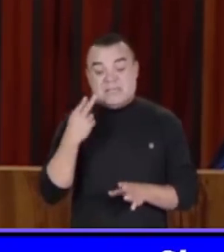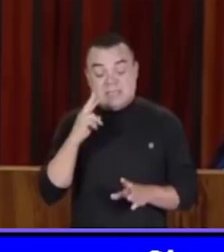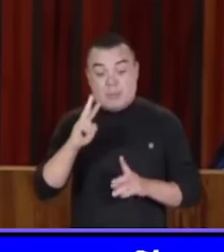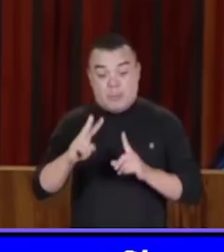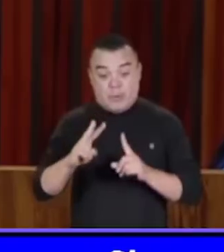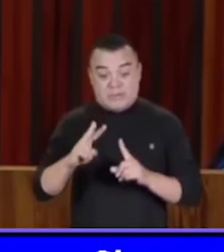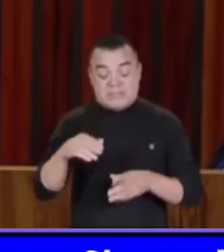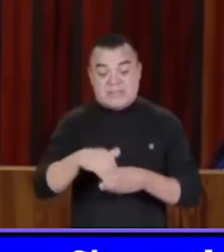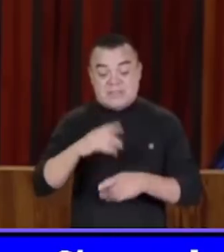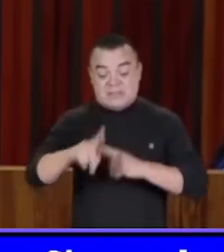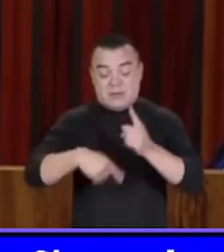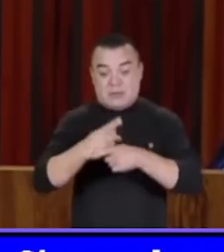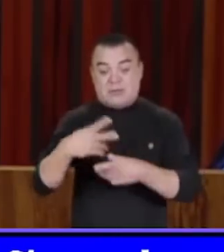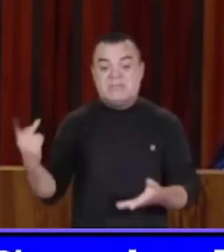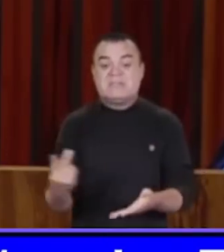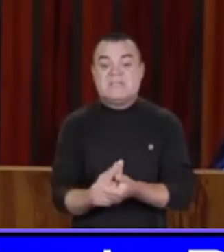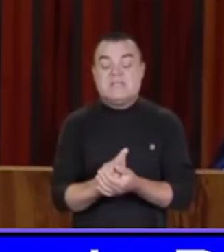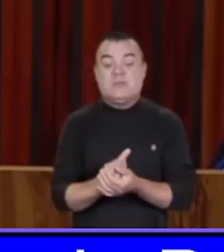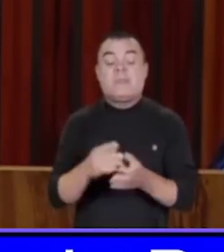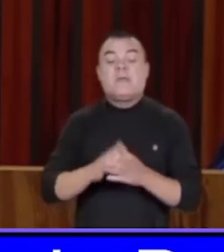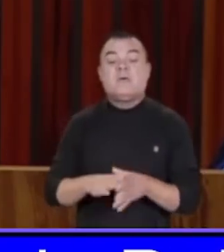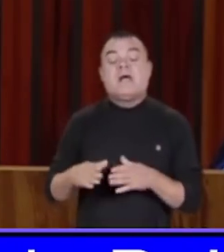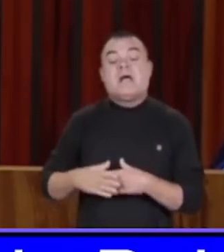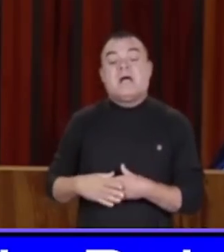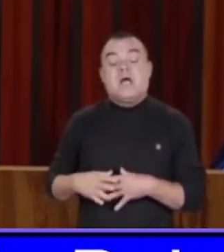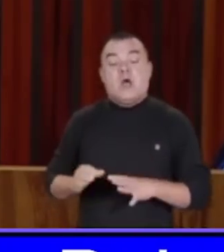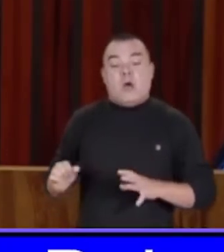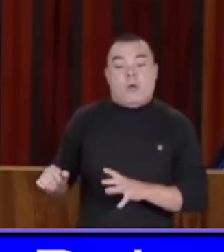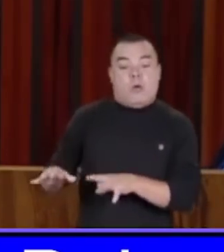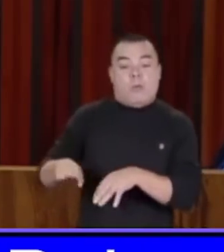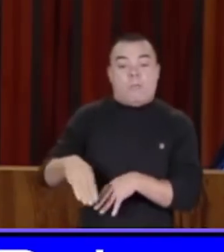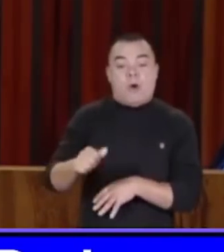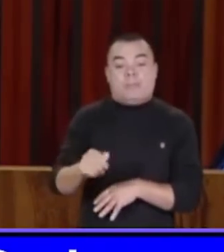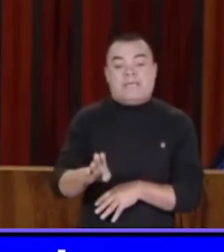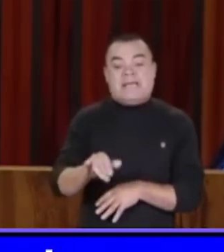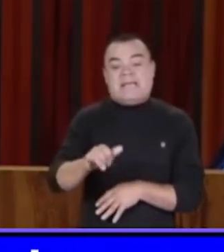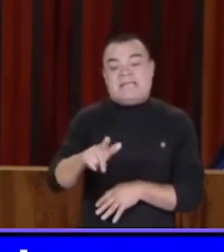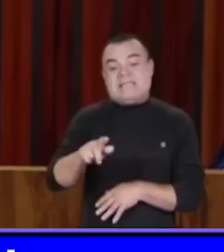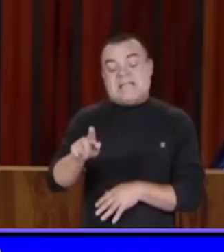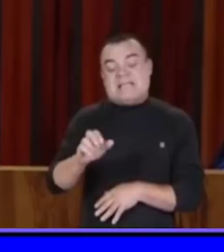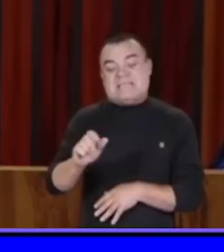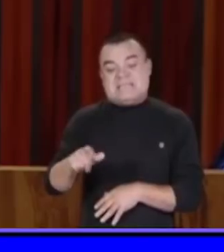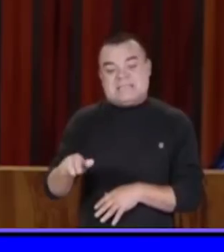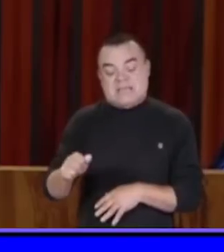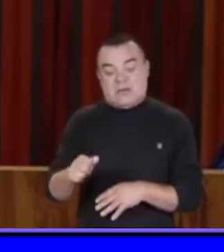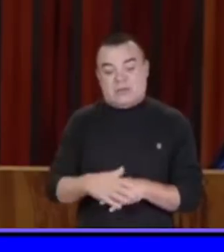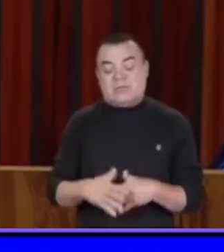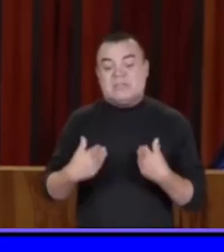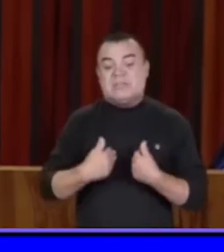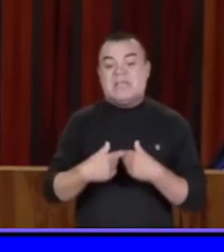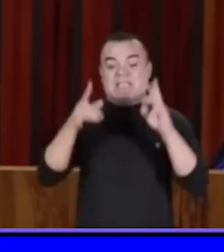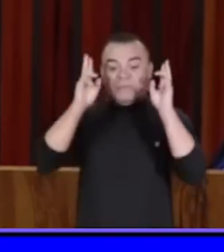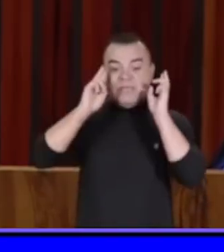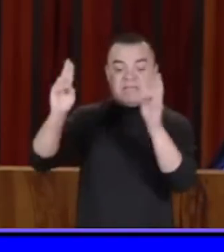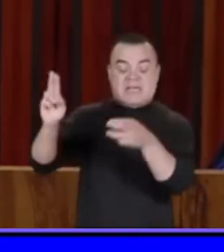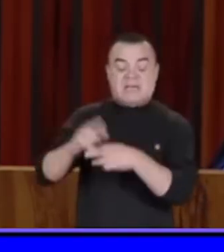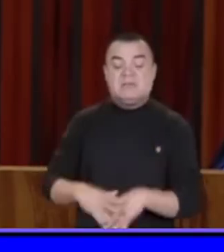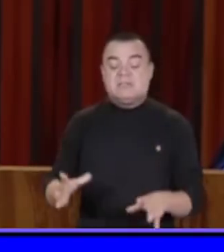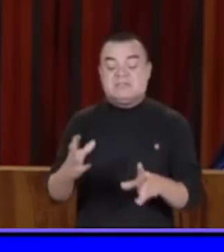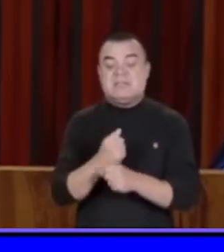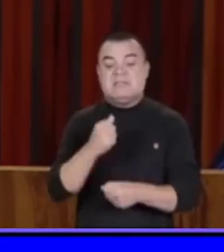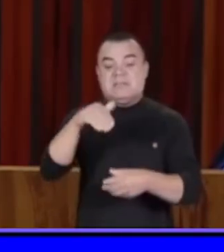uma inédita mobilização de populares que rejeitavam aberta e publicamente o resultado do